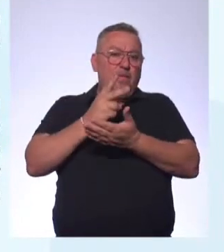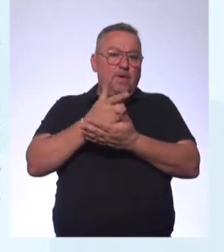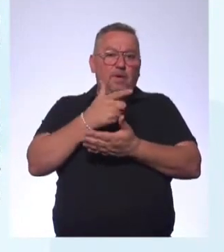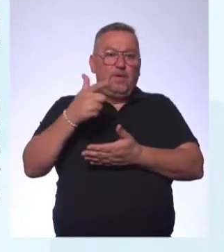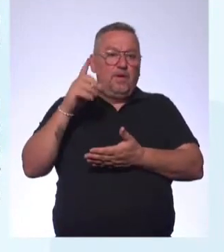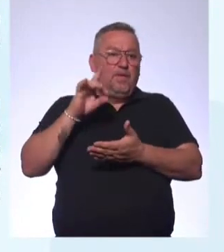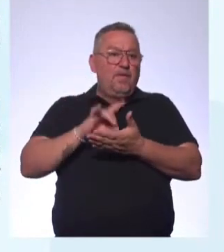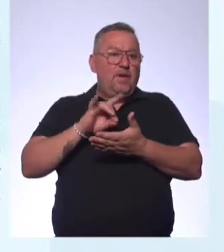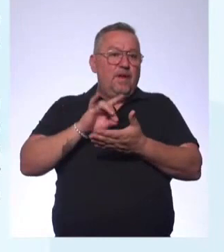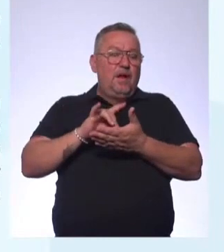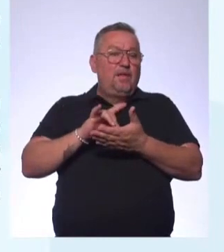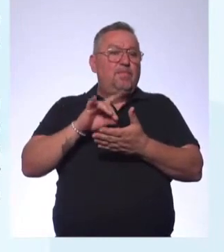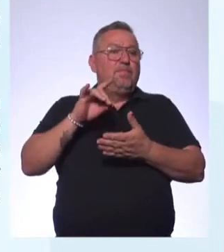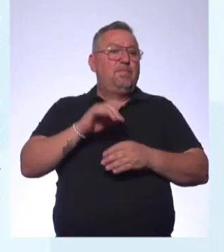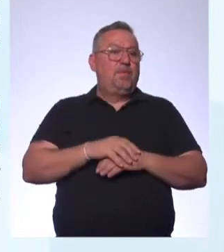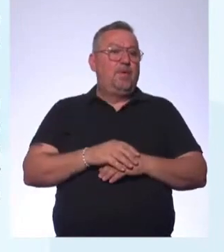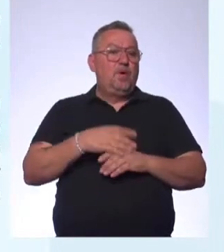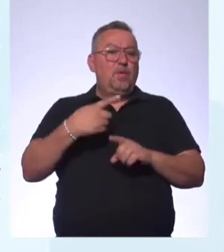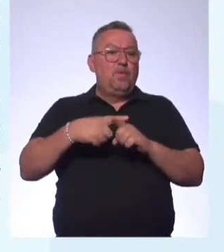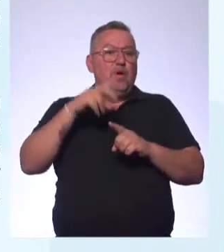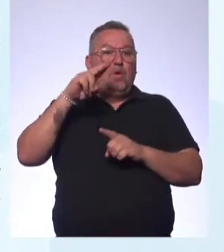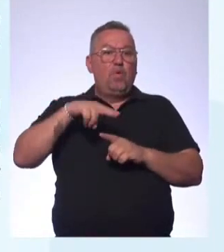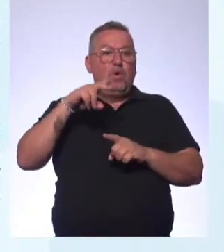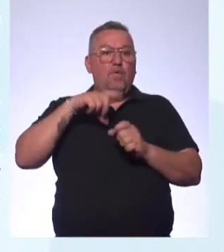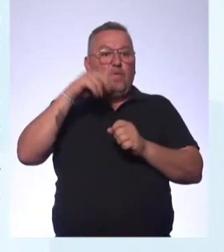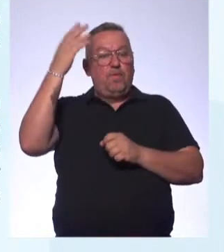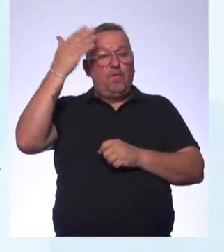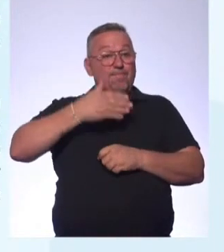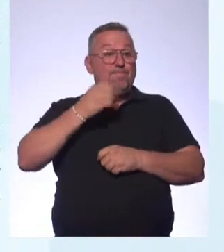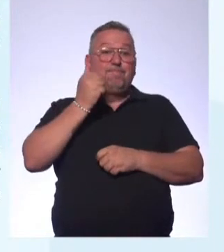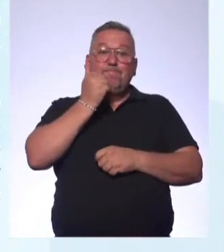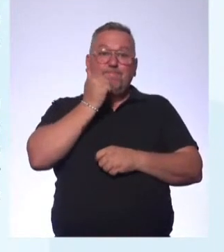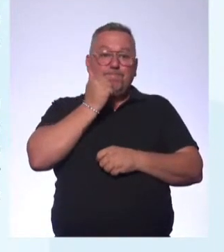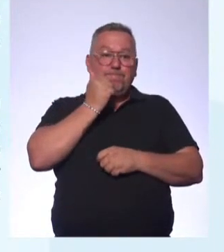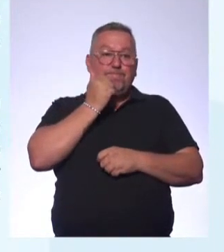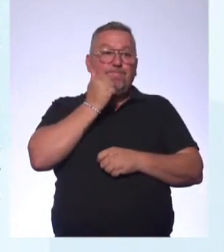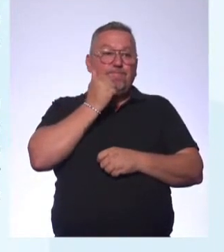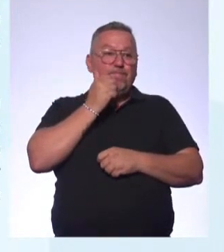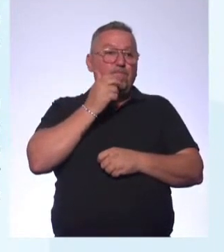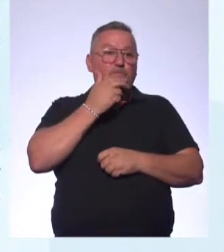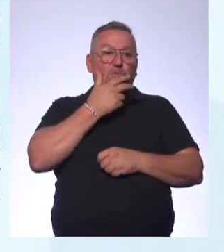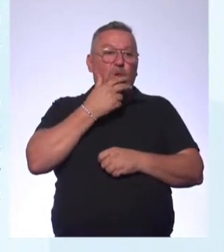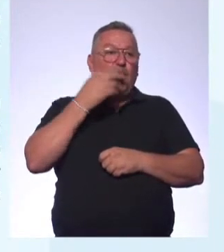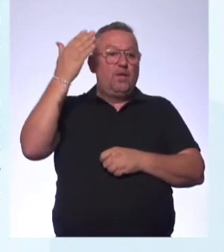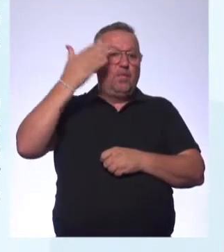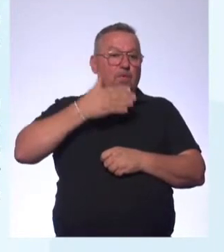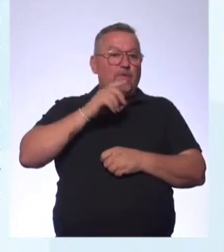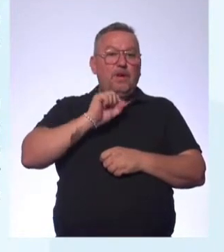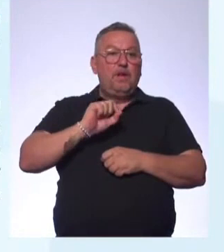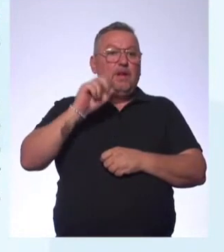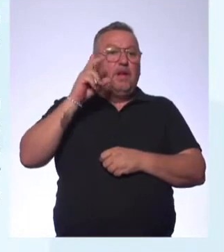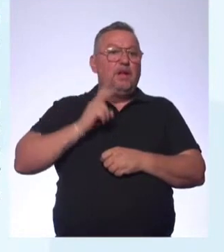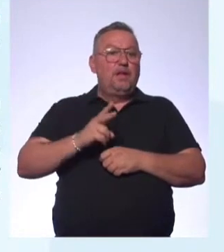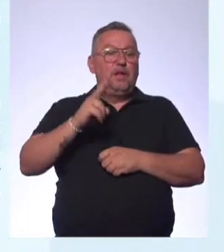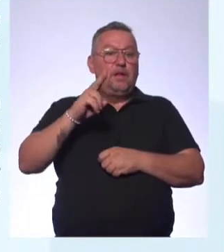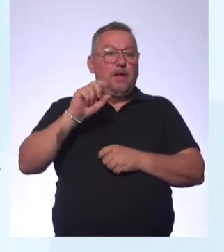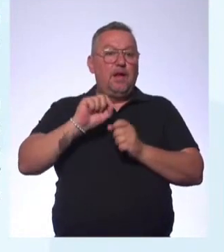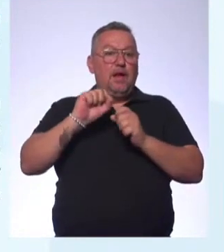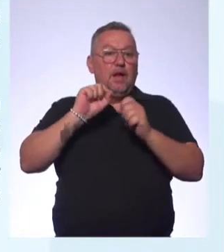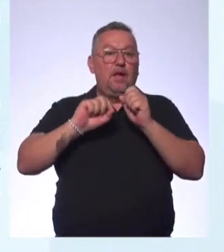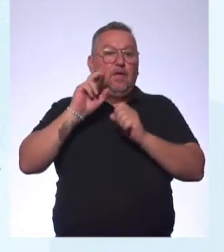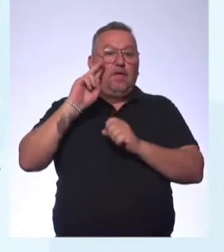sendo verdades absolutas, porque nunca foram provadas cientificamente. Isso comprova que